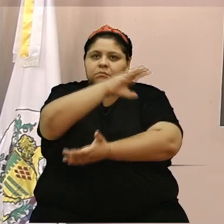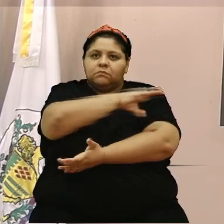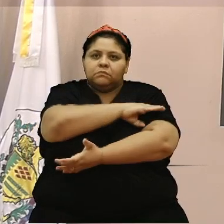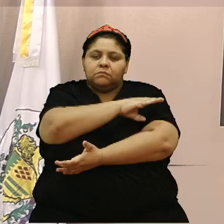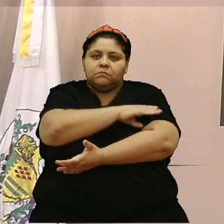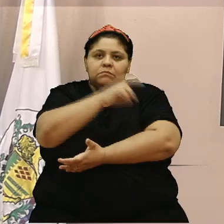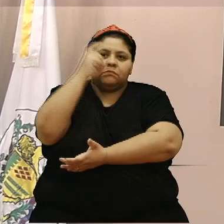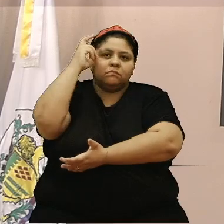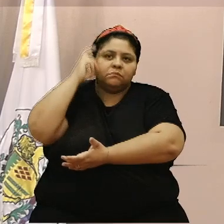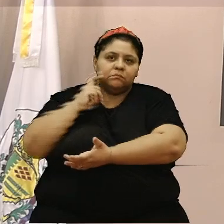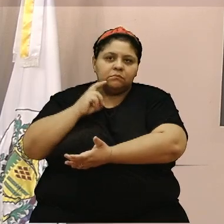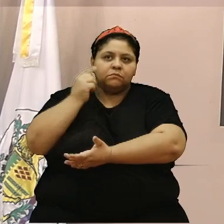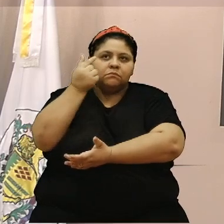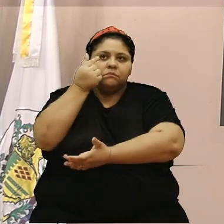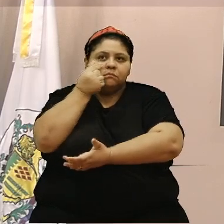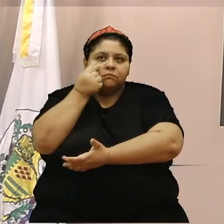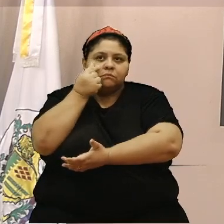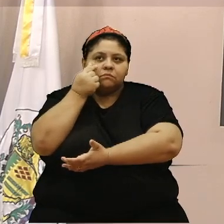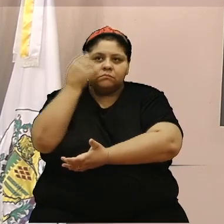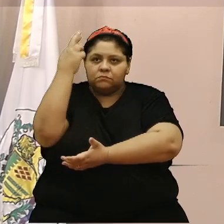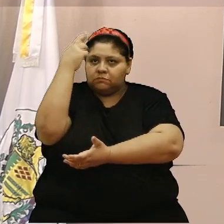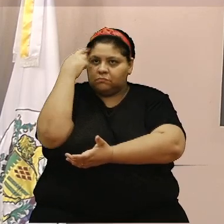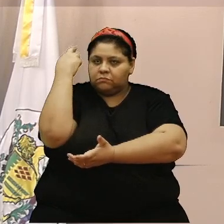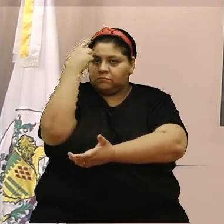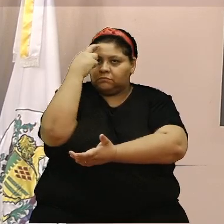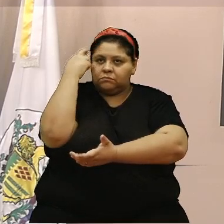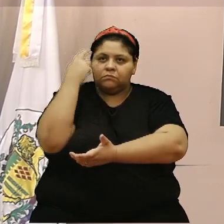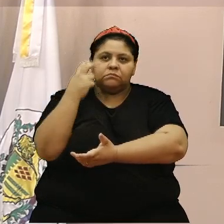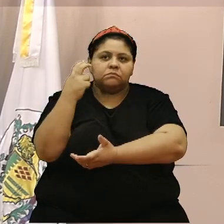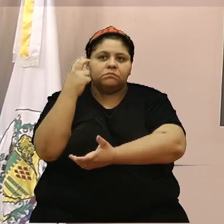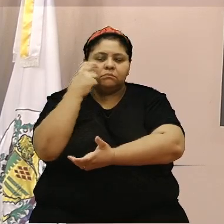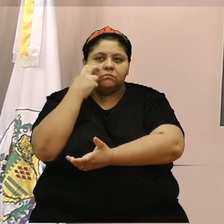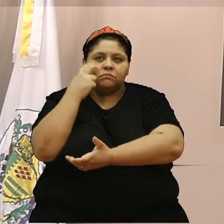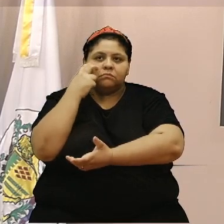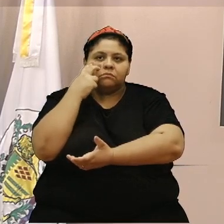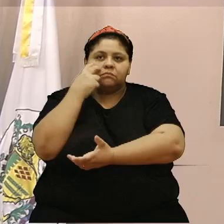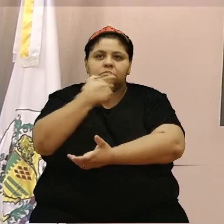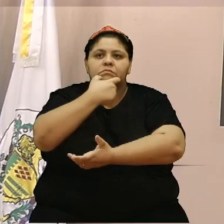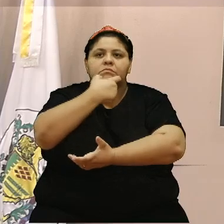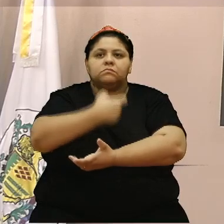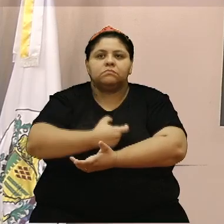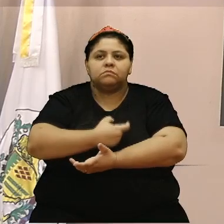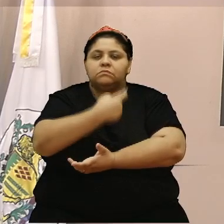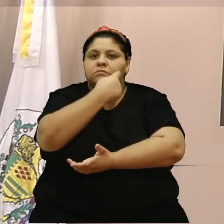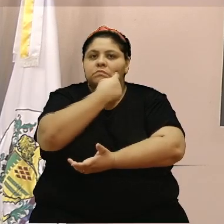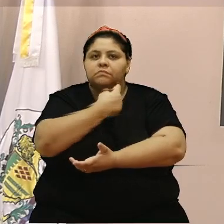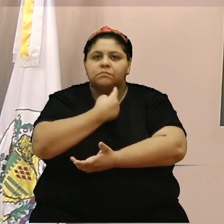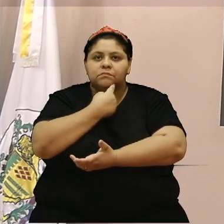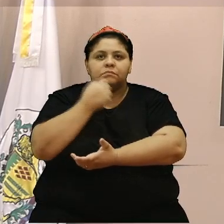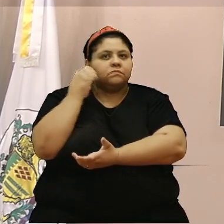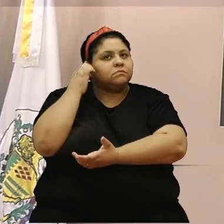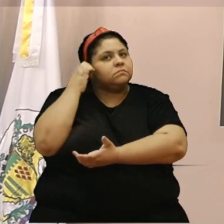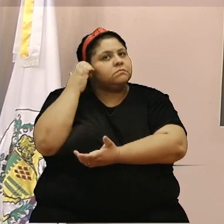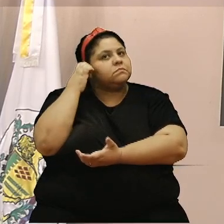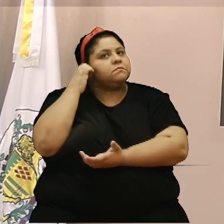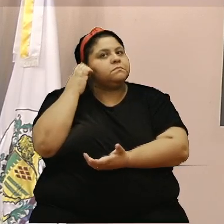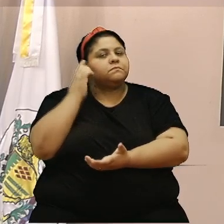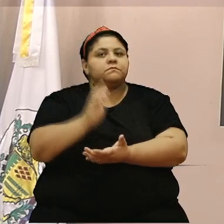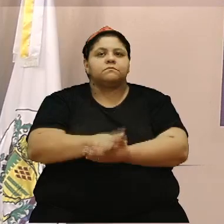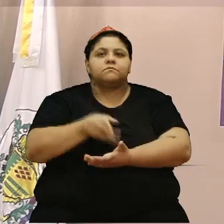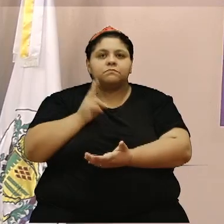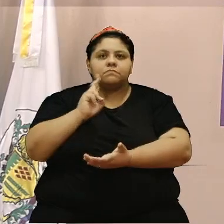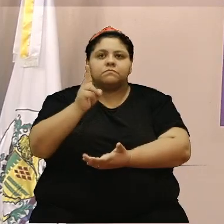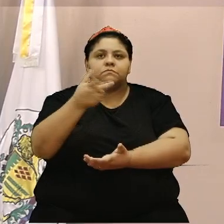Daniel Santos, Eloy Frisso, Rafael Bueno, Sandro Fantinel, Cristiano Becker e Wagner Petrini.